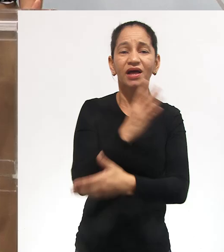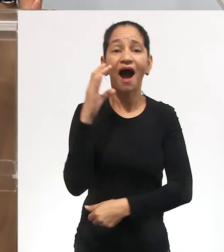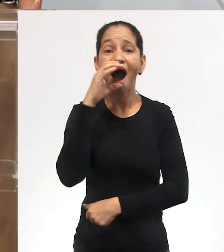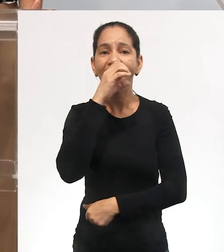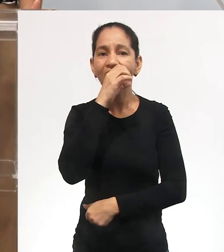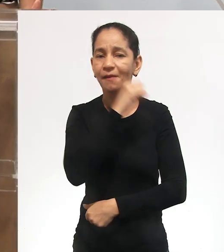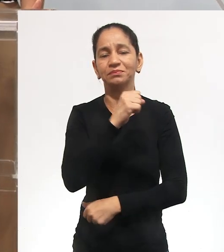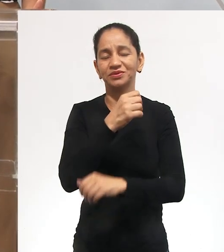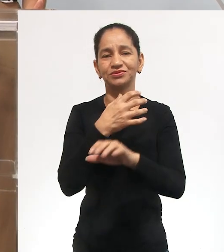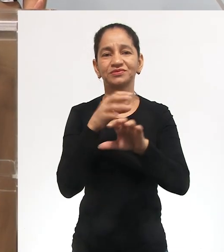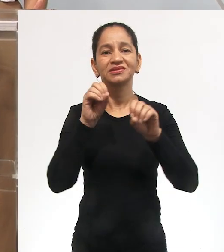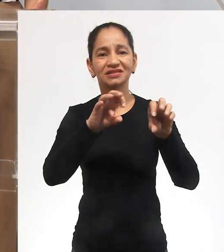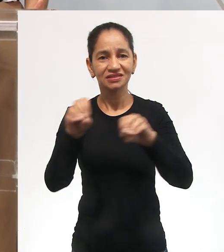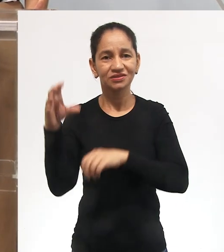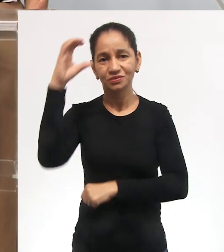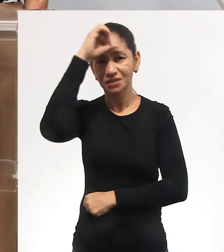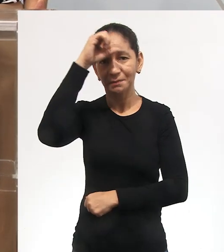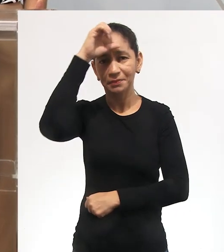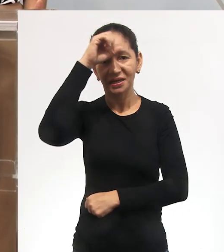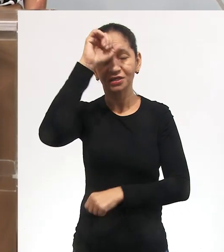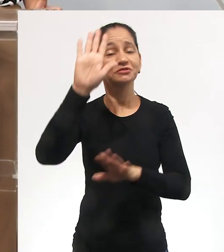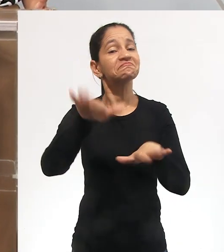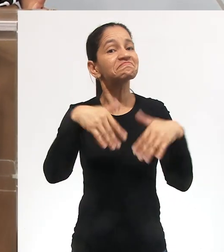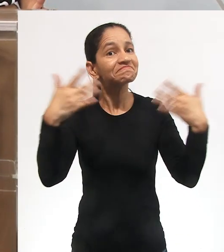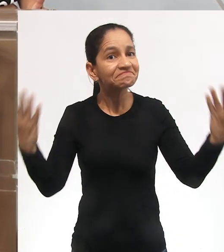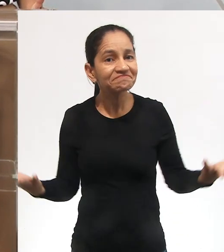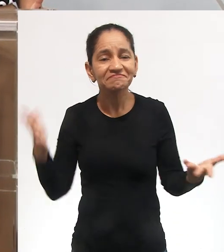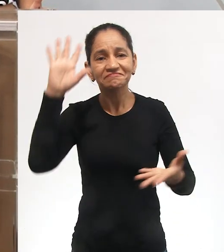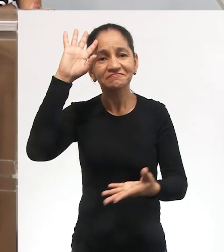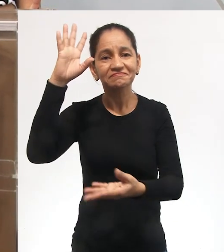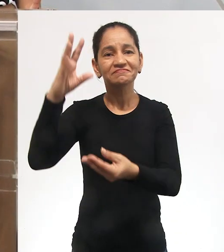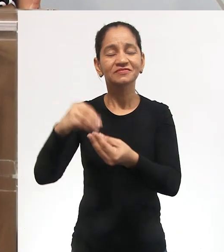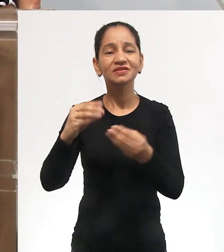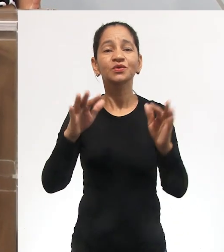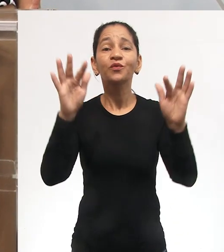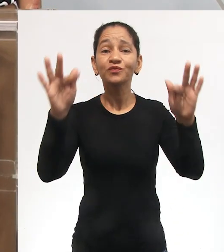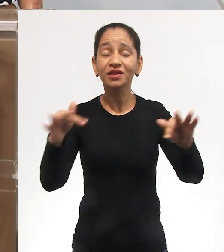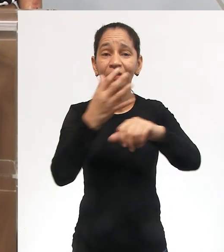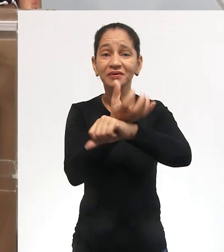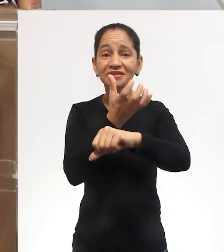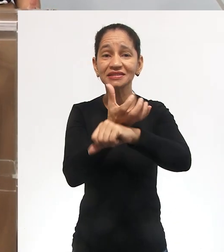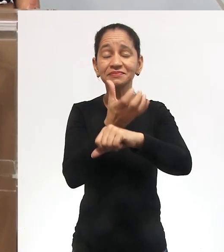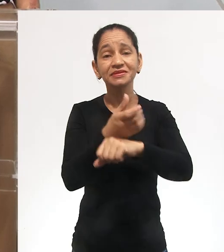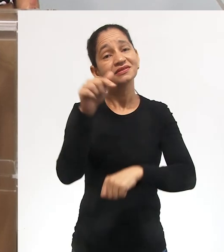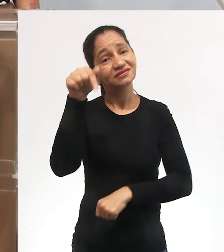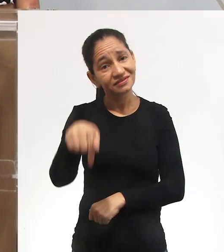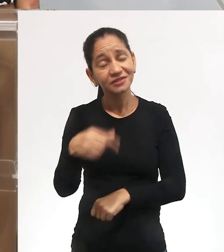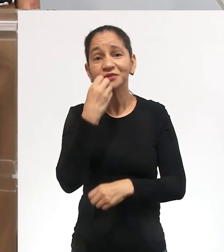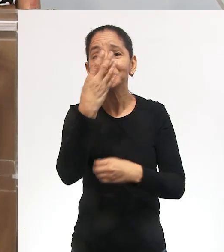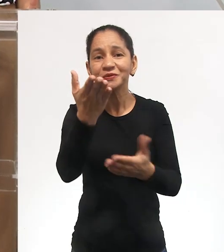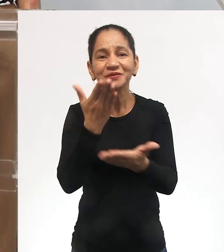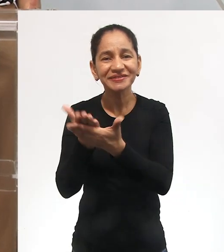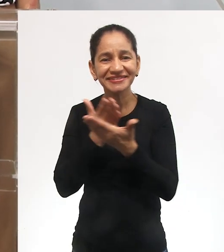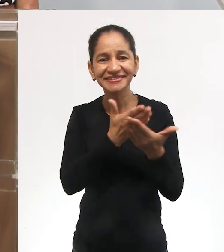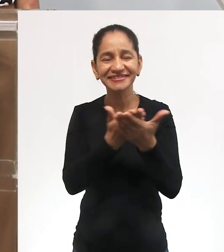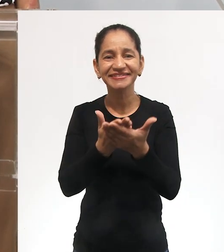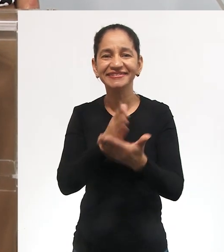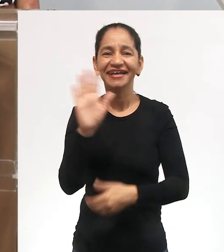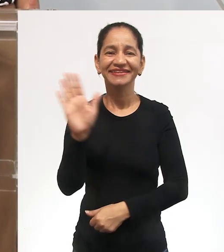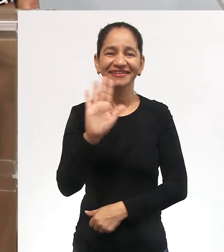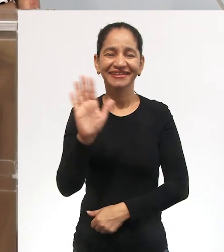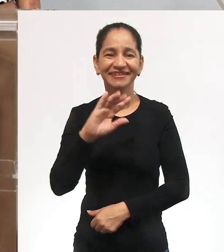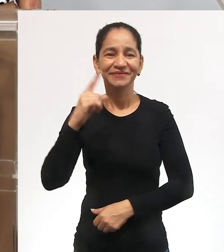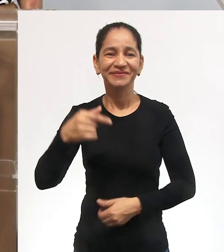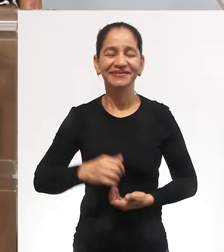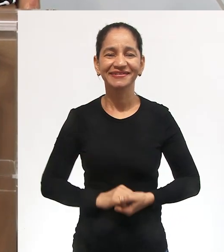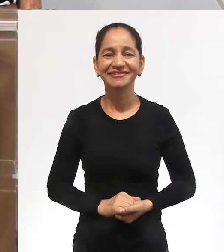aprendizagem desse estudante. Assim, nós chegamos ao final dessa aula. Eu espero que você tenha gostado. Bons